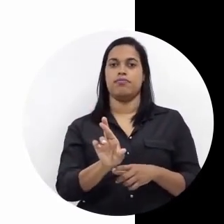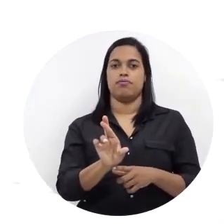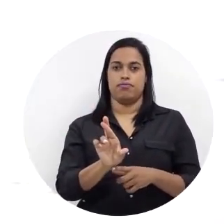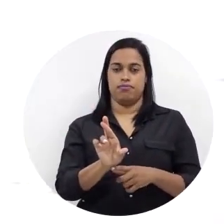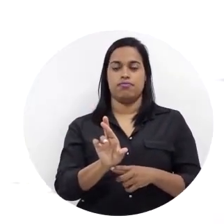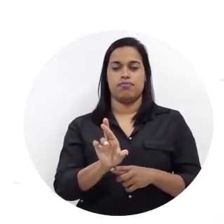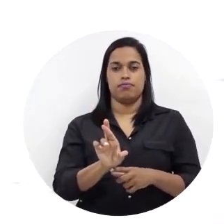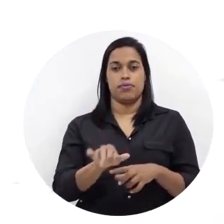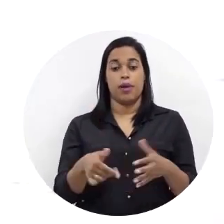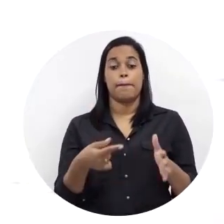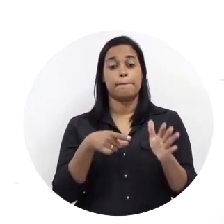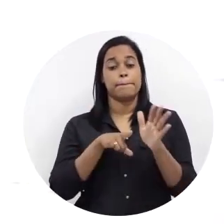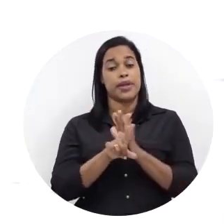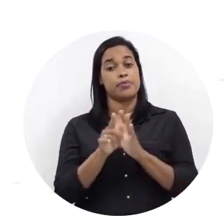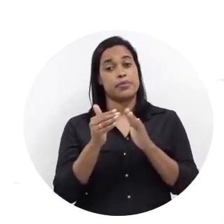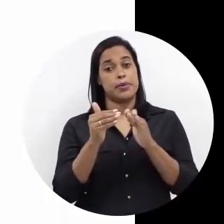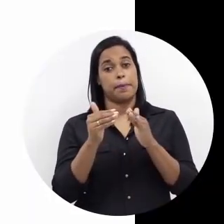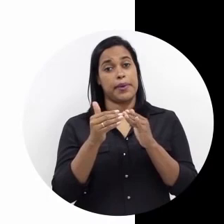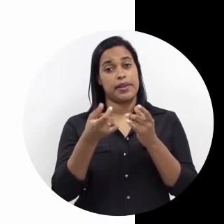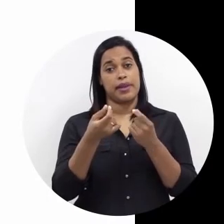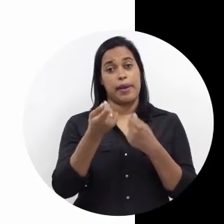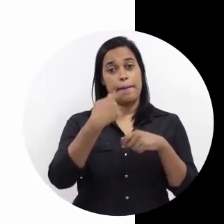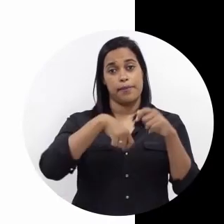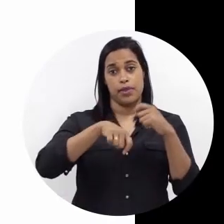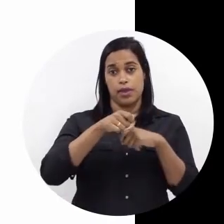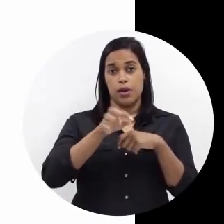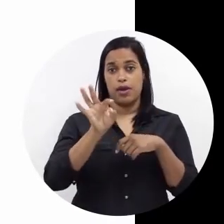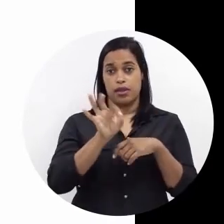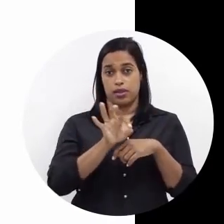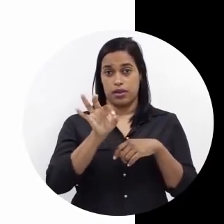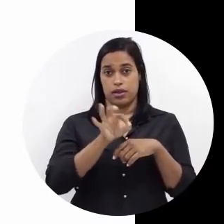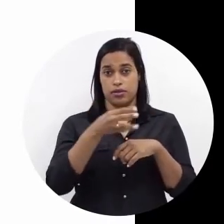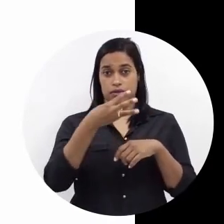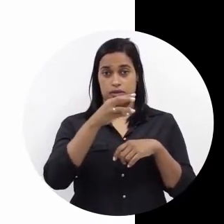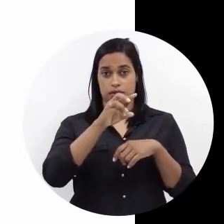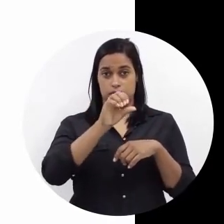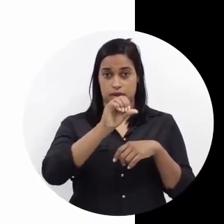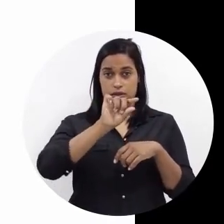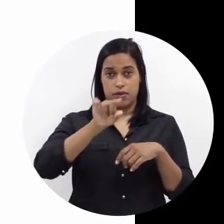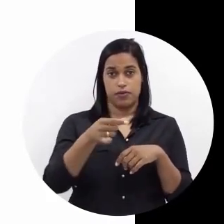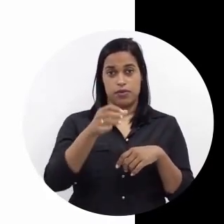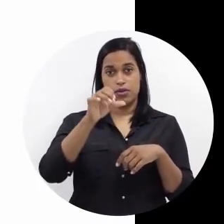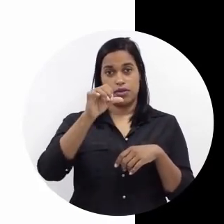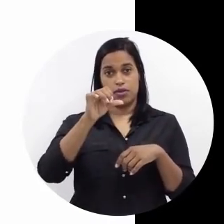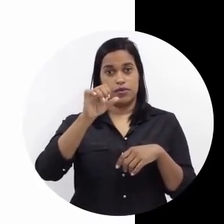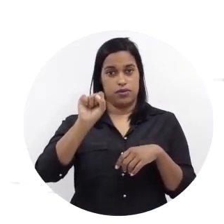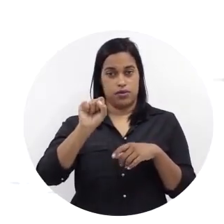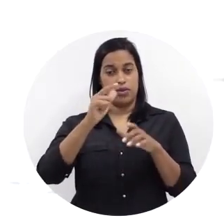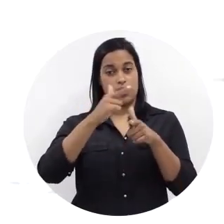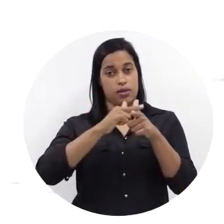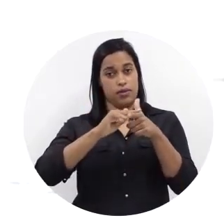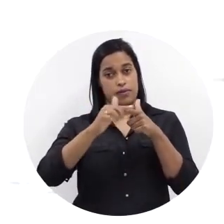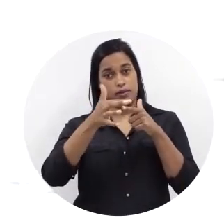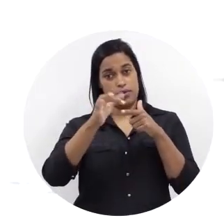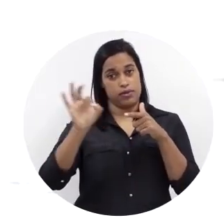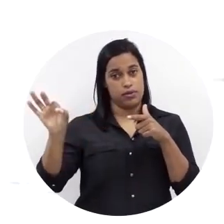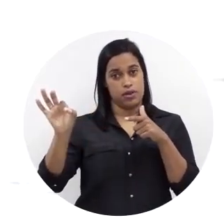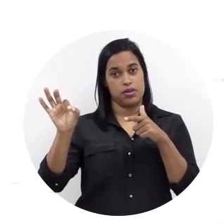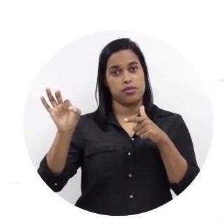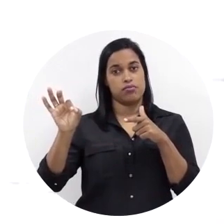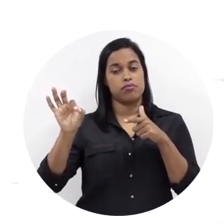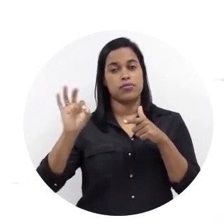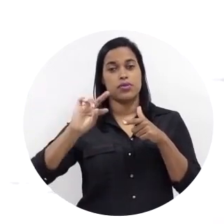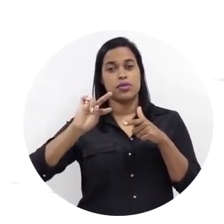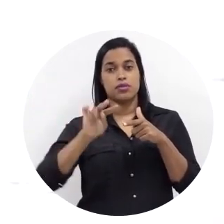A questão pede o capital. A taxa de 39,98% nós iremos dividir por 100, o que vai dar